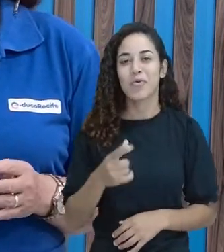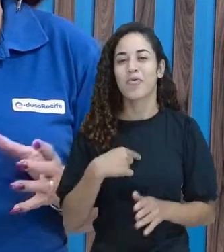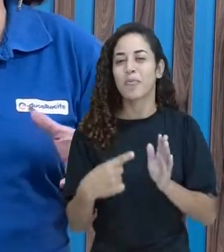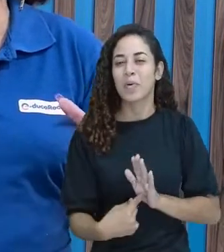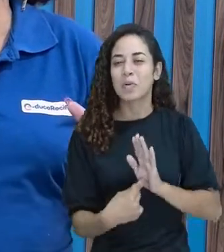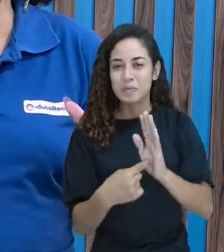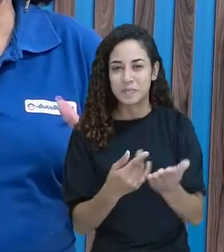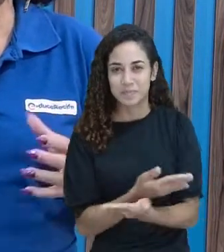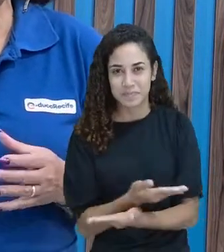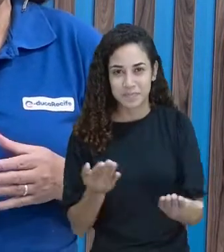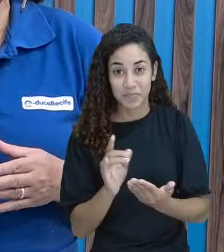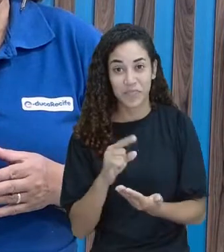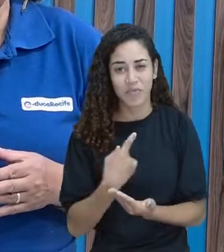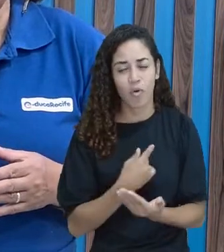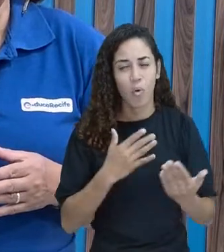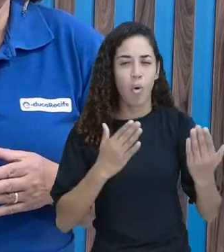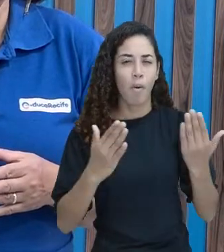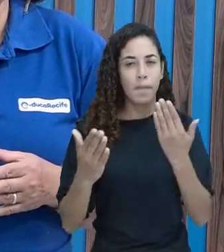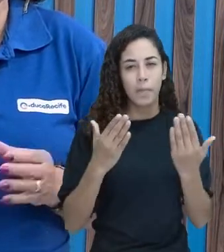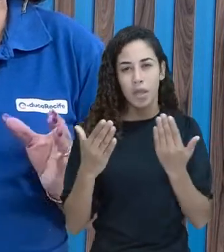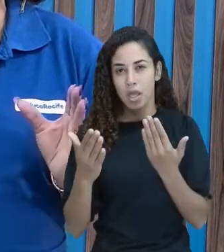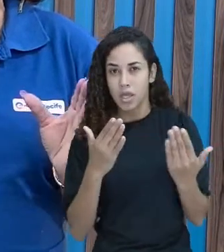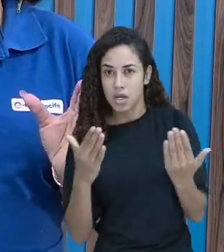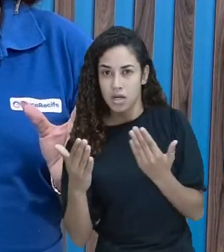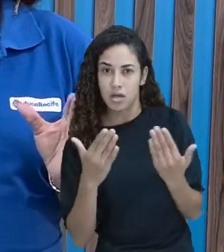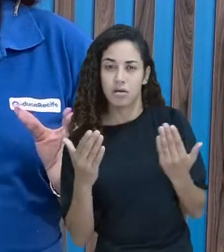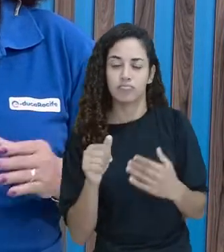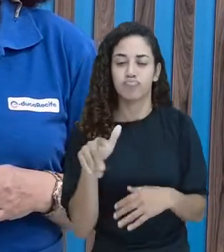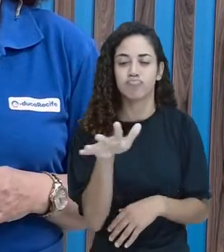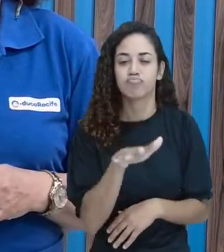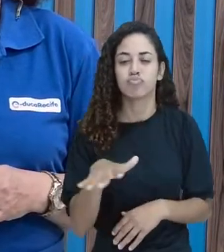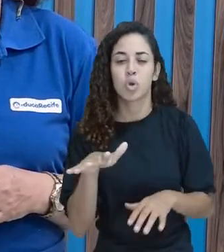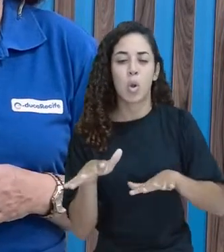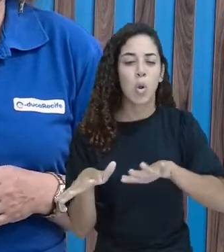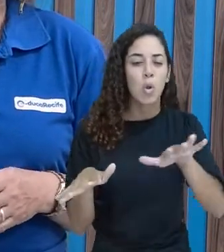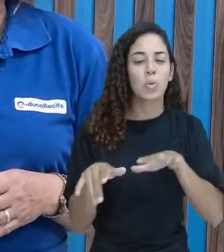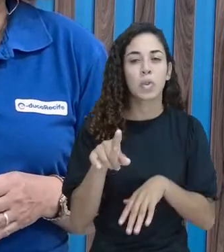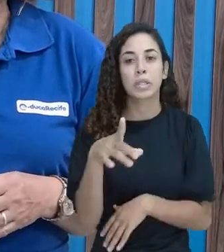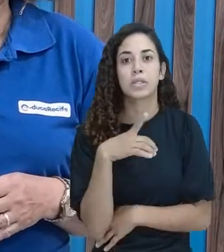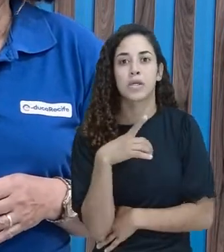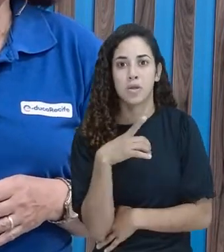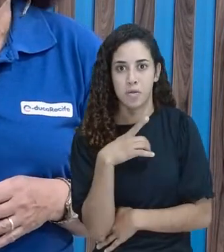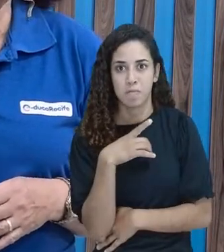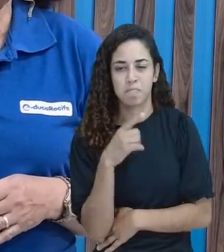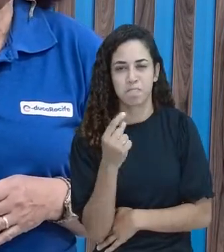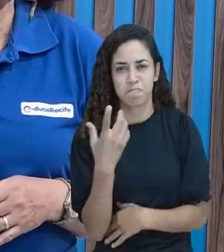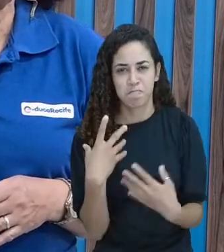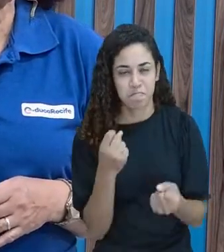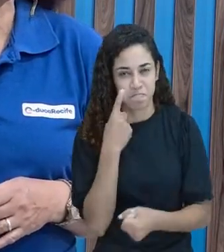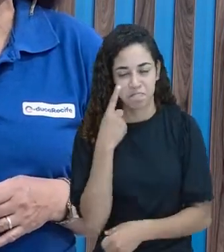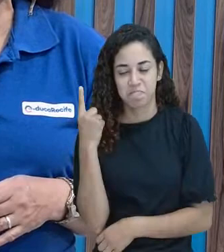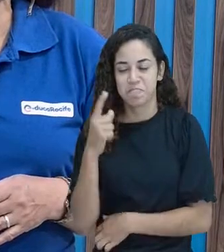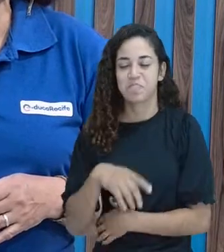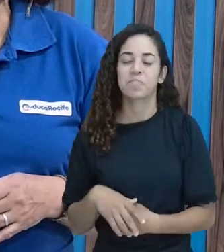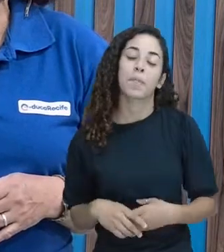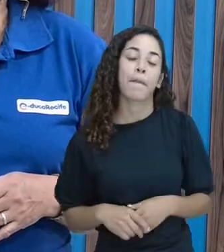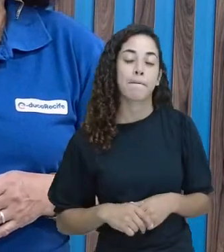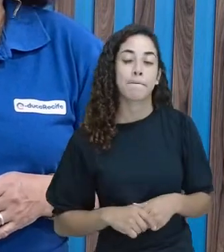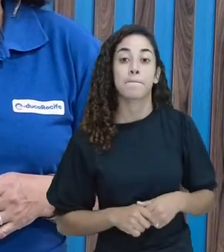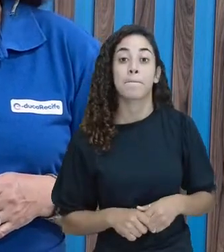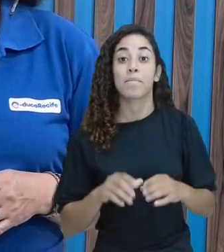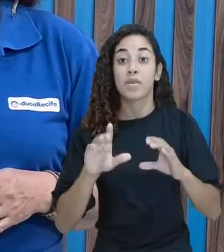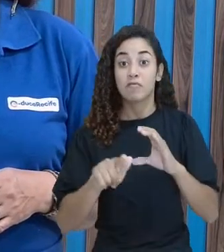certo? E nós vamos comparar essas áreas que elas têm, tá? Vamos ver? São